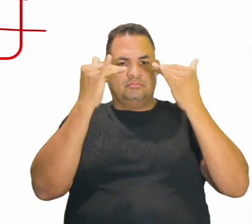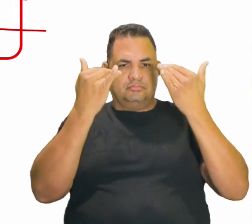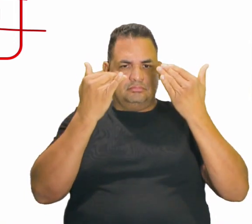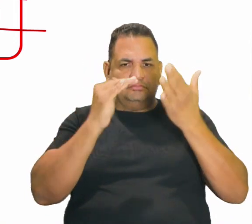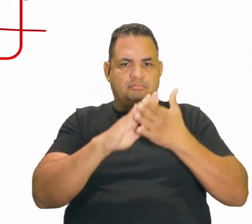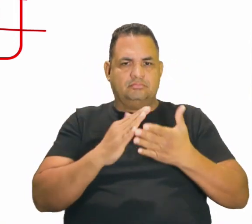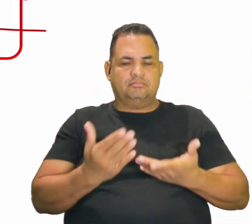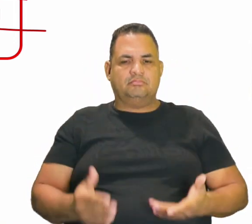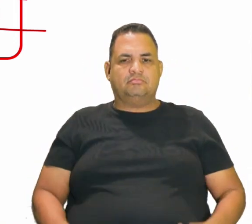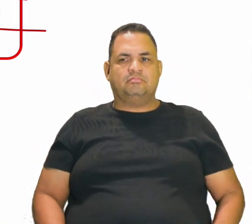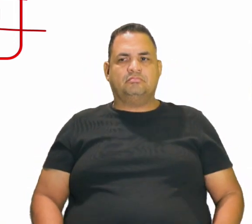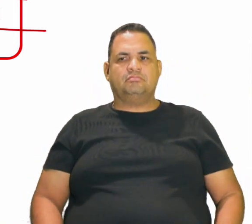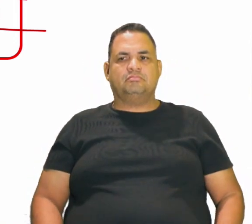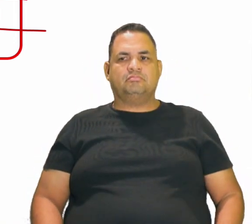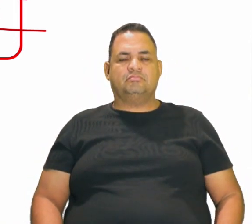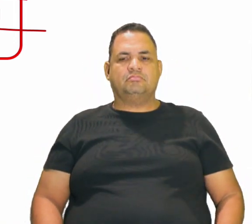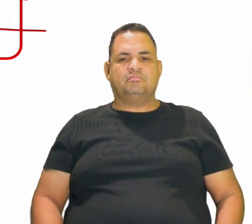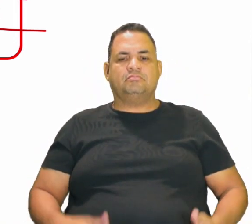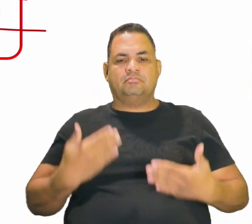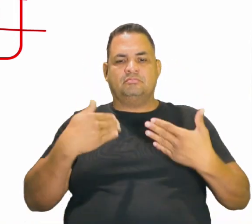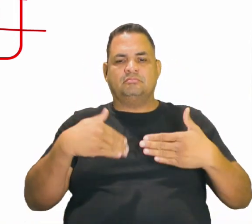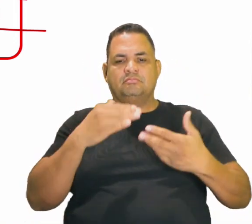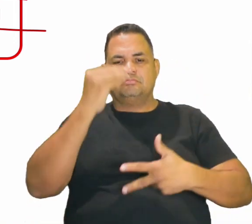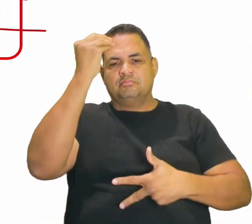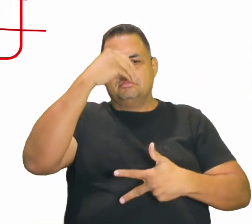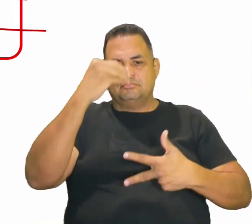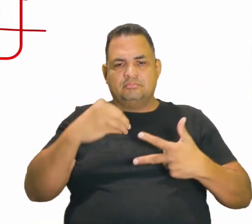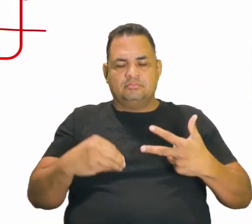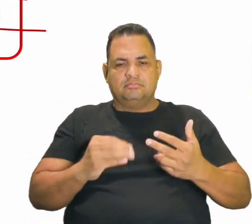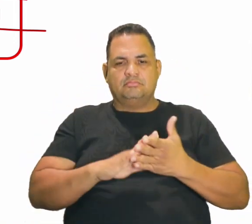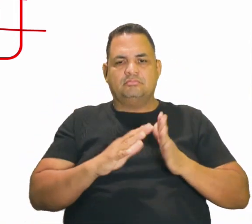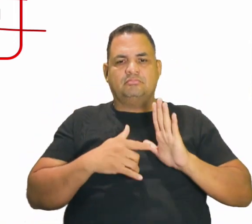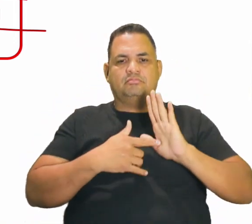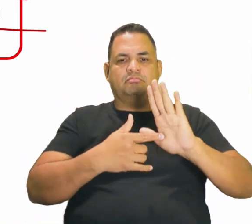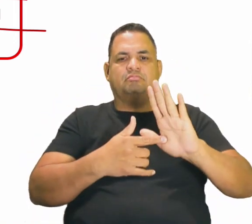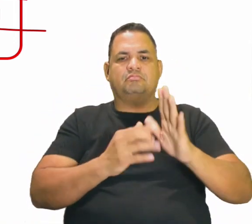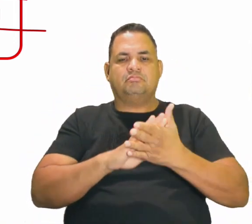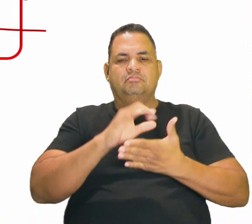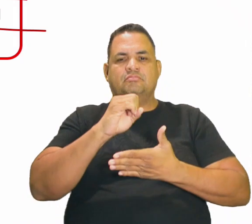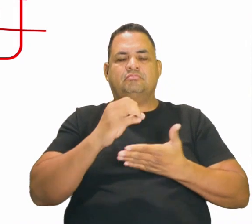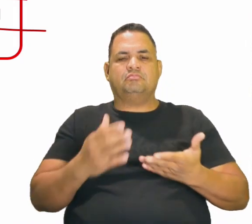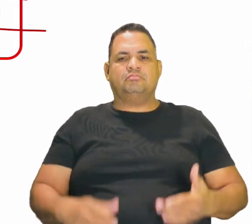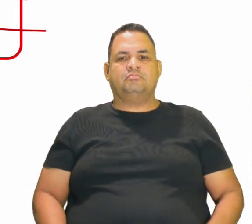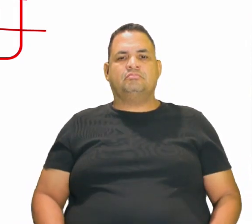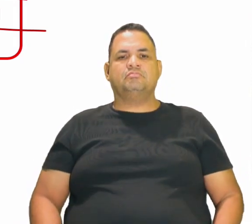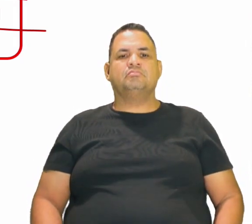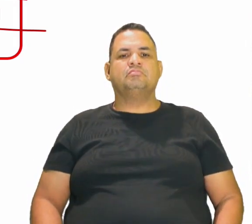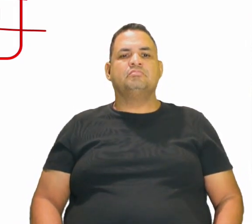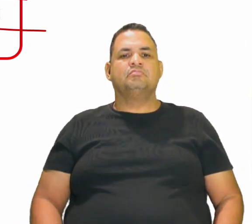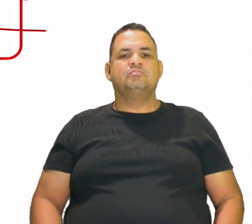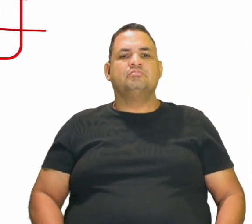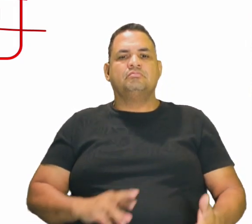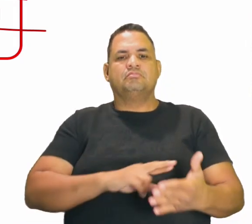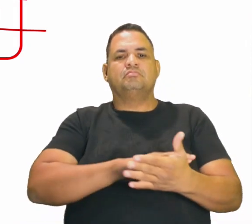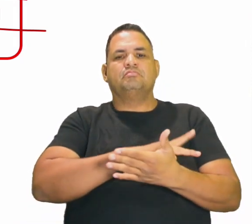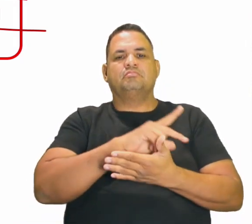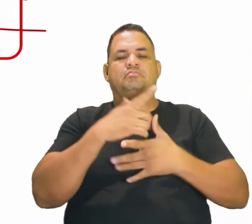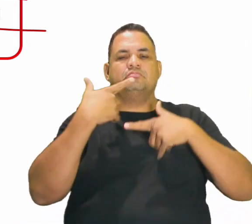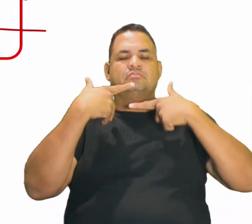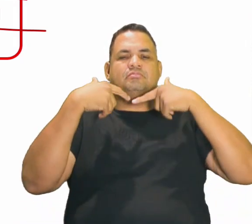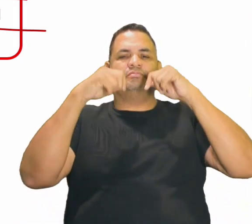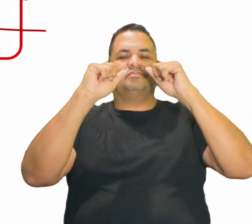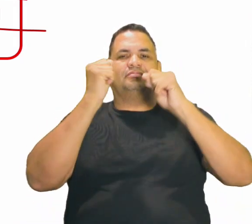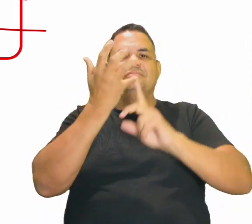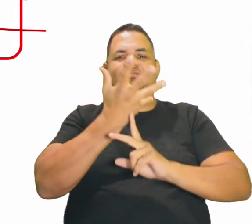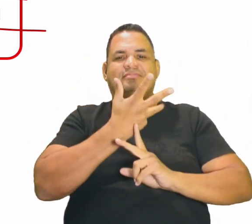atentos que as provas do Enem traz aí questões aí da várias linguagens da